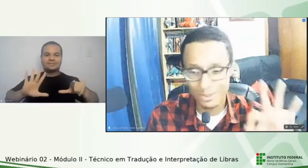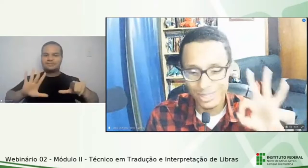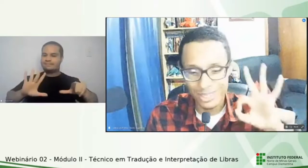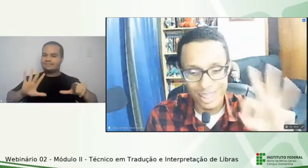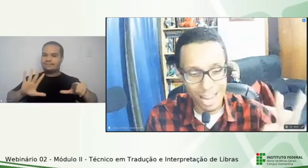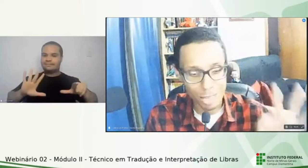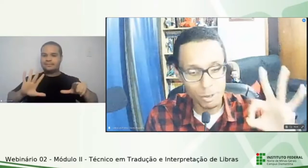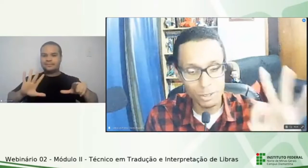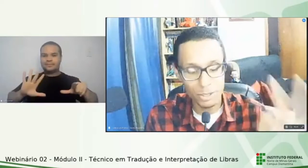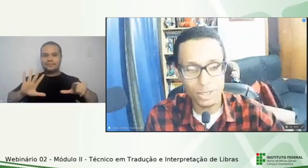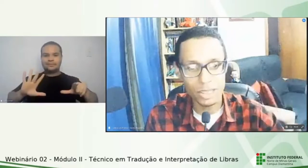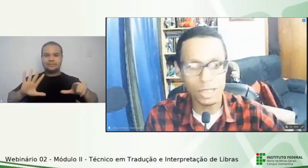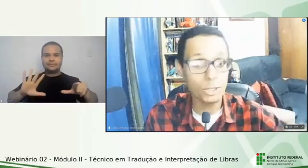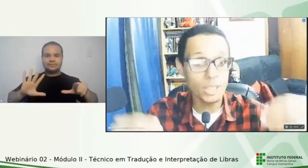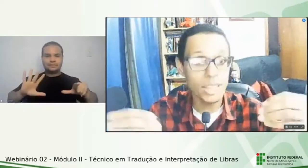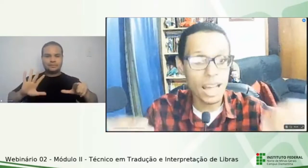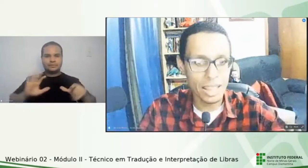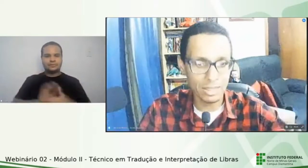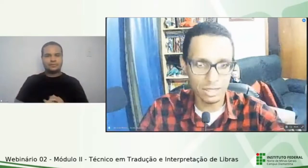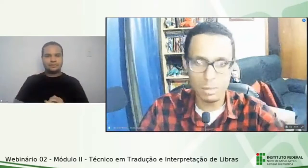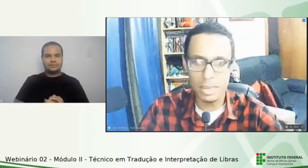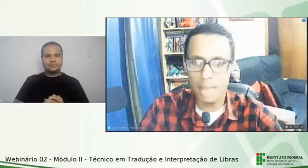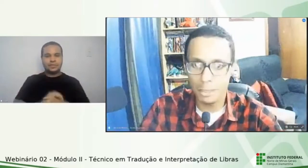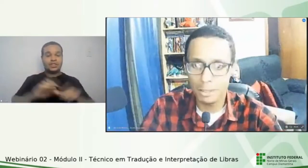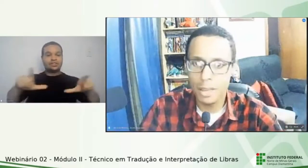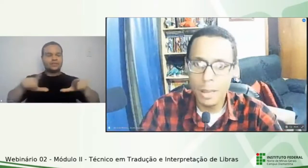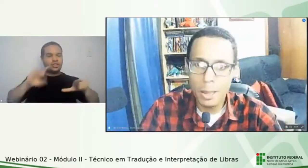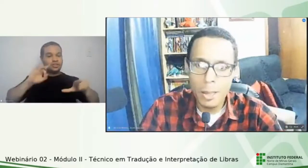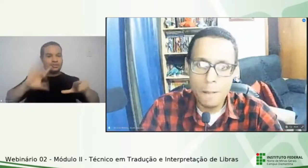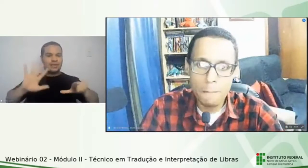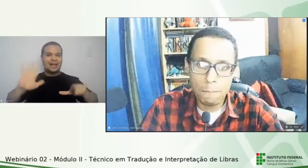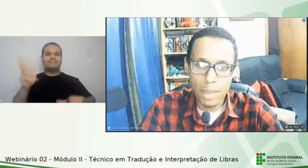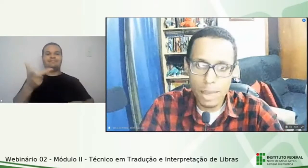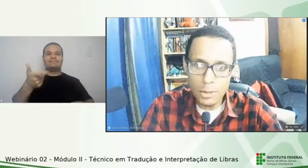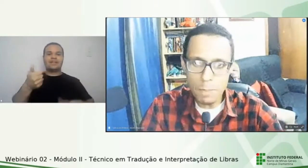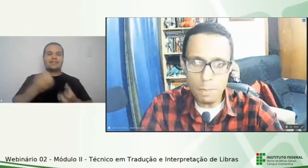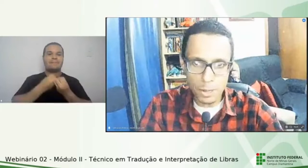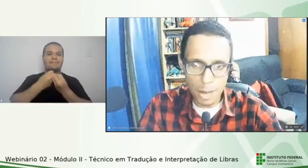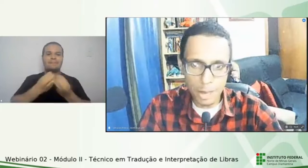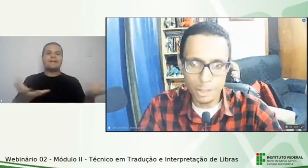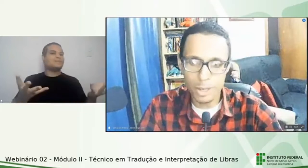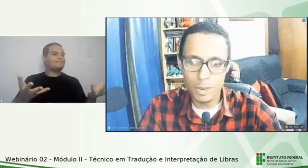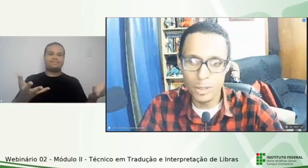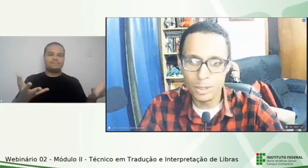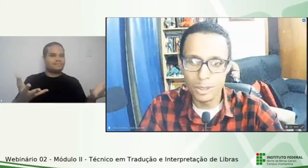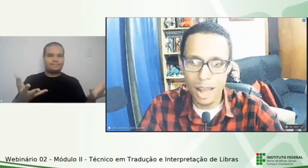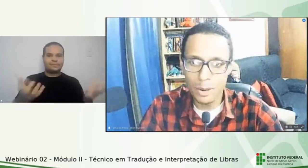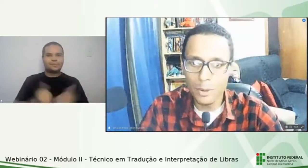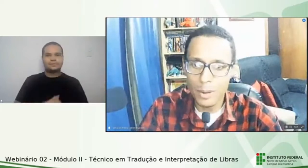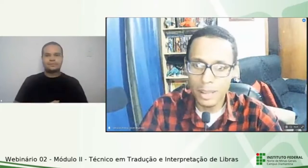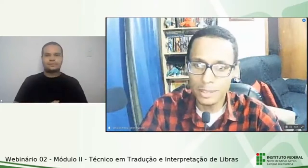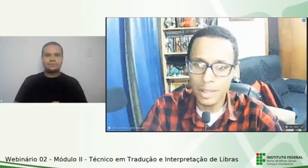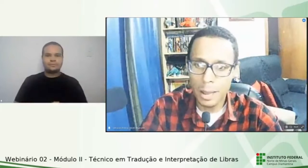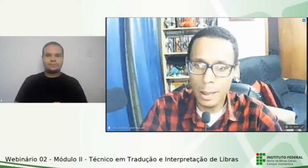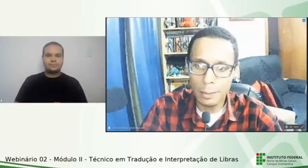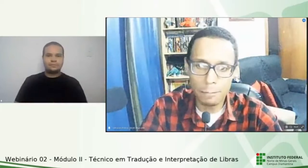não traz para você, não te dá essas habilidades. É muito importante, quando eu trago